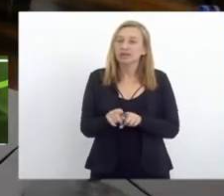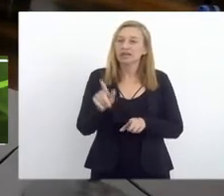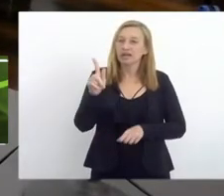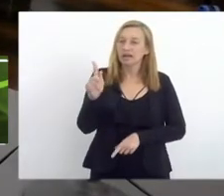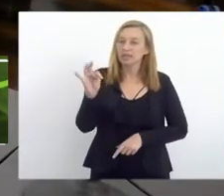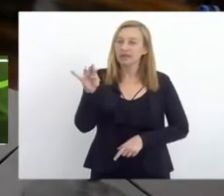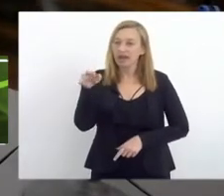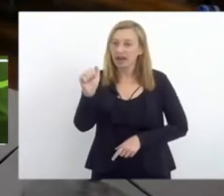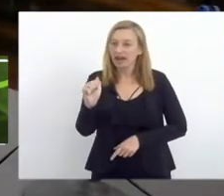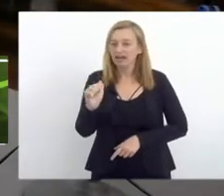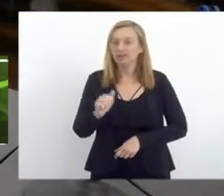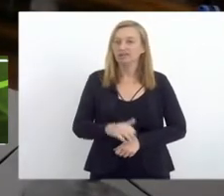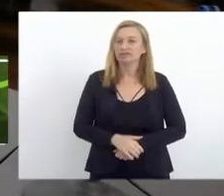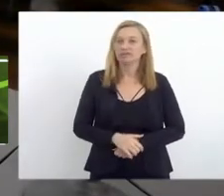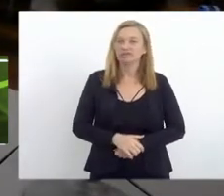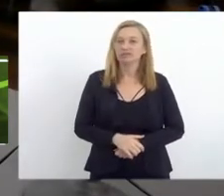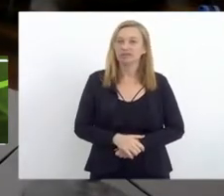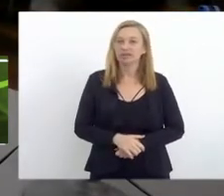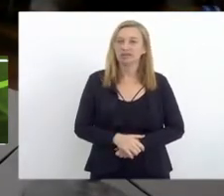Codazzi.